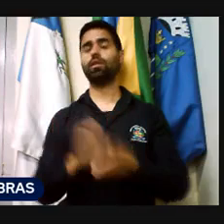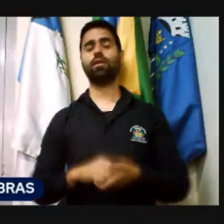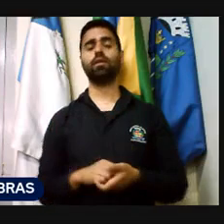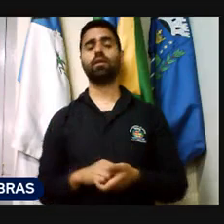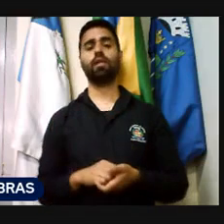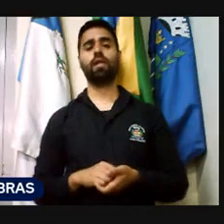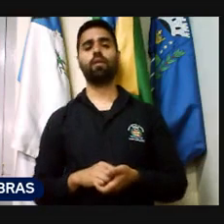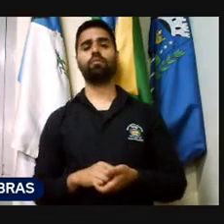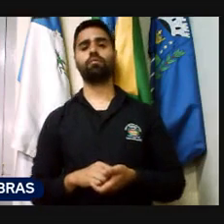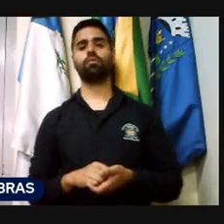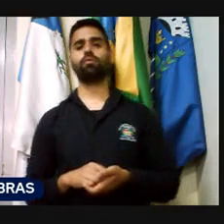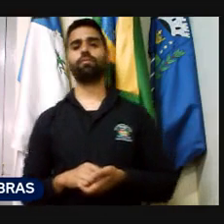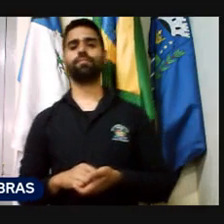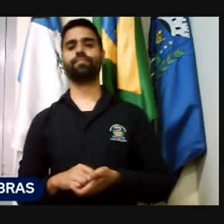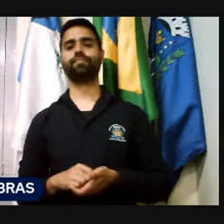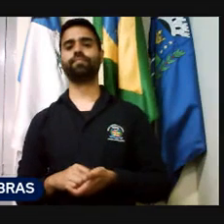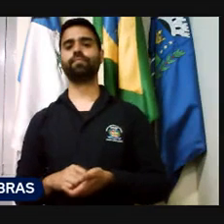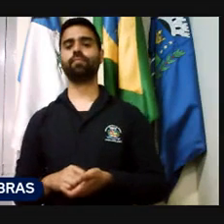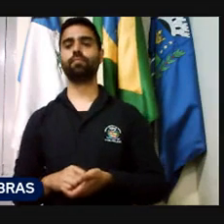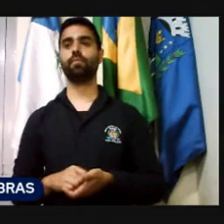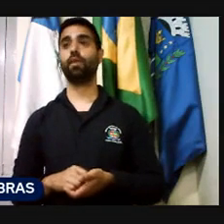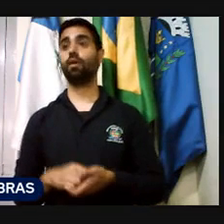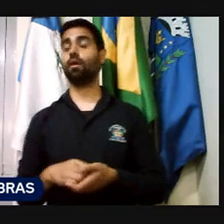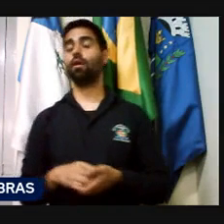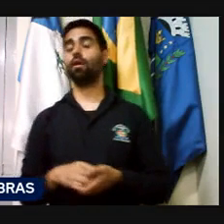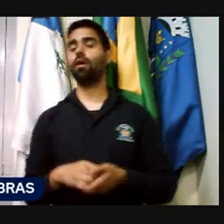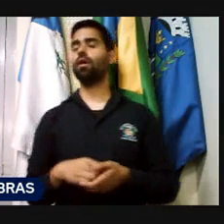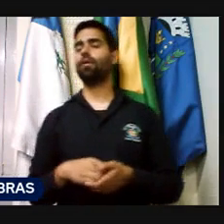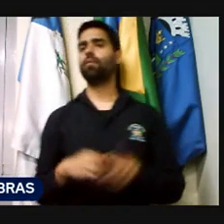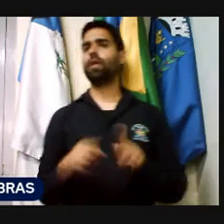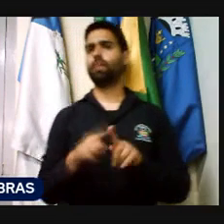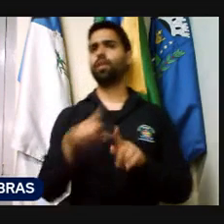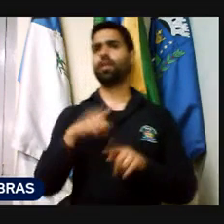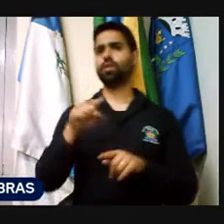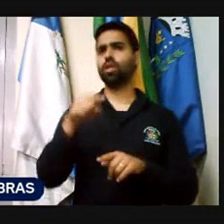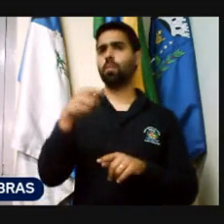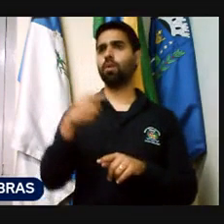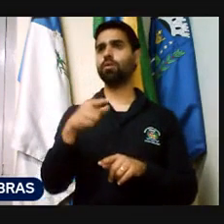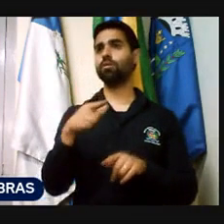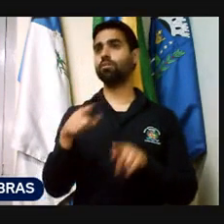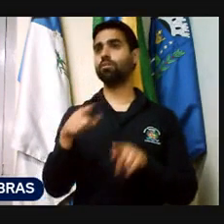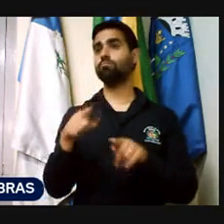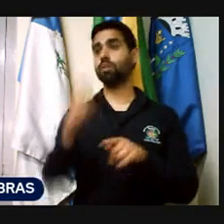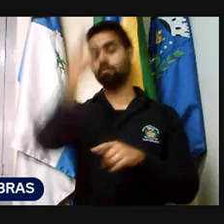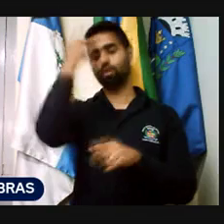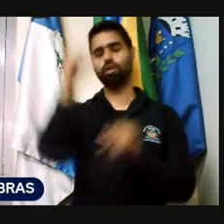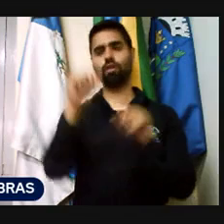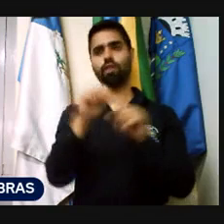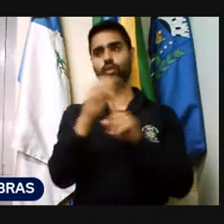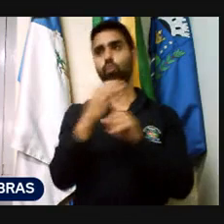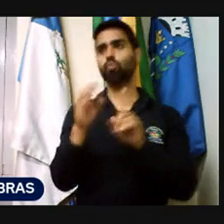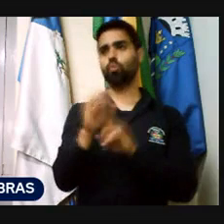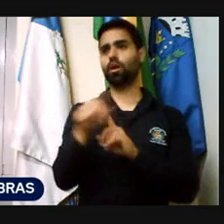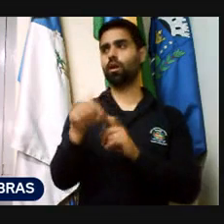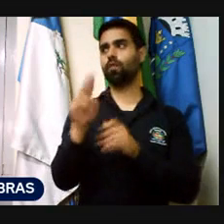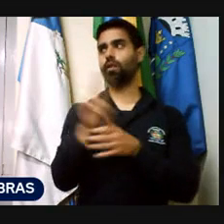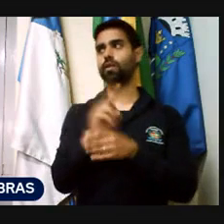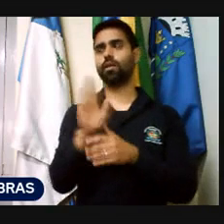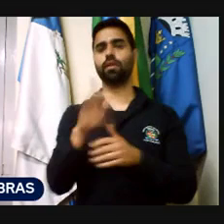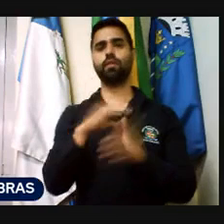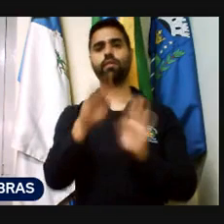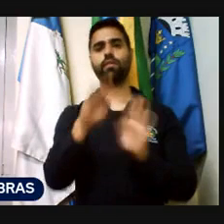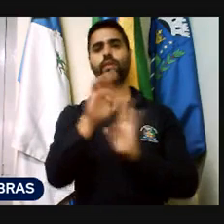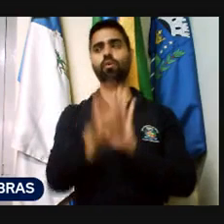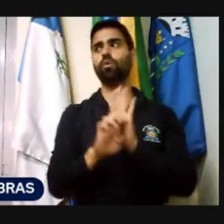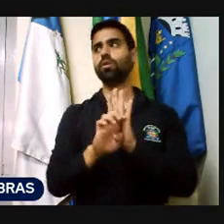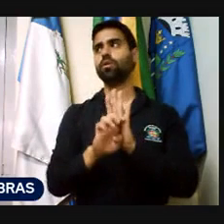para, supostamente, posteriormente ser contemplados os nossos fazedores de cultura, conforme eu já falei, no edital de cultura presente